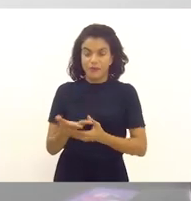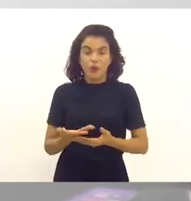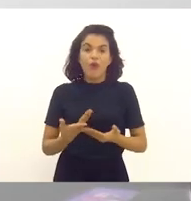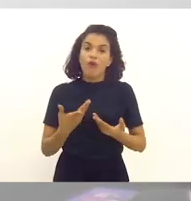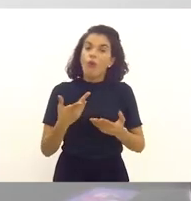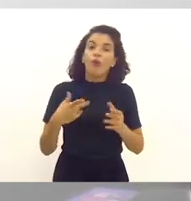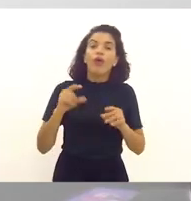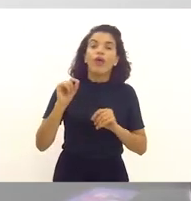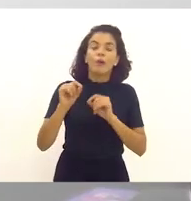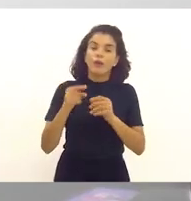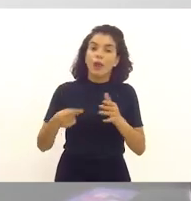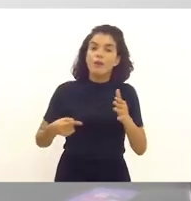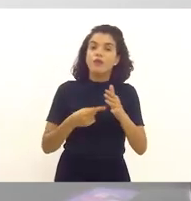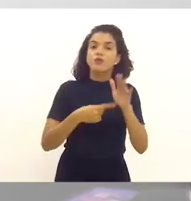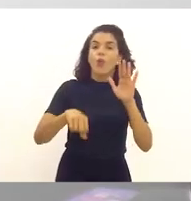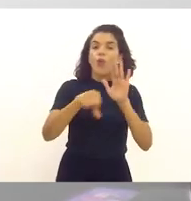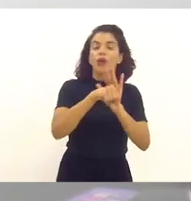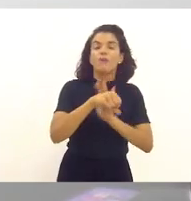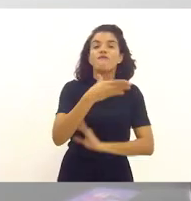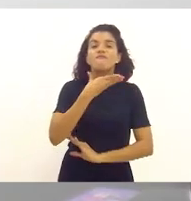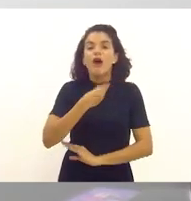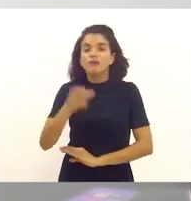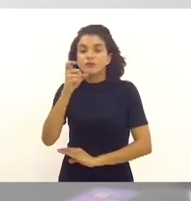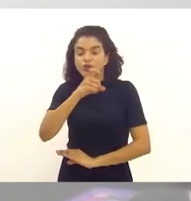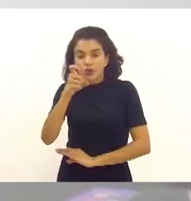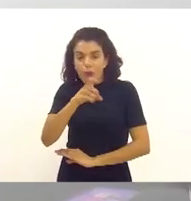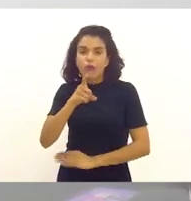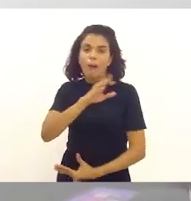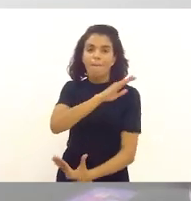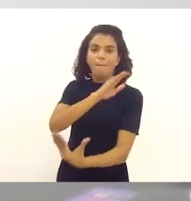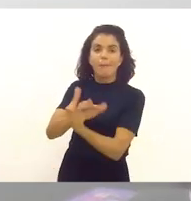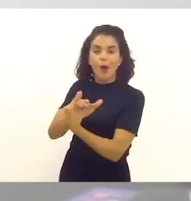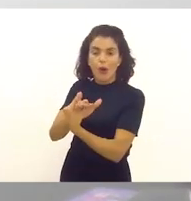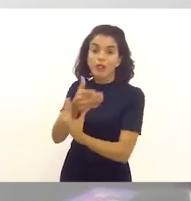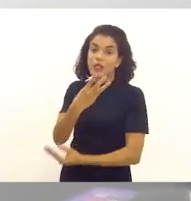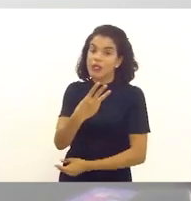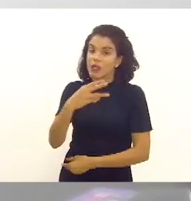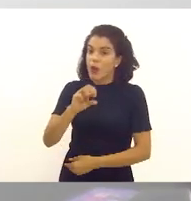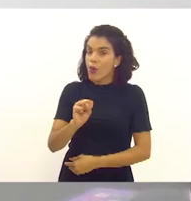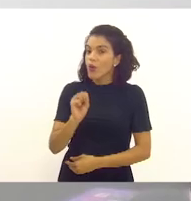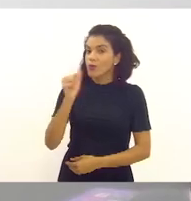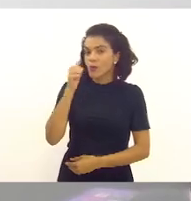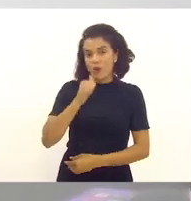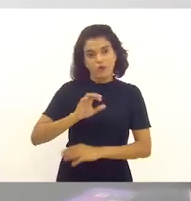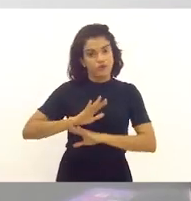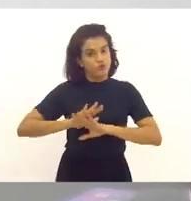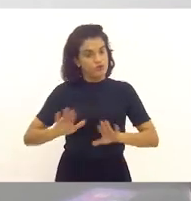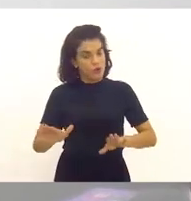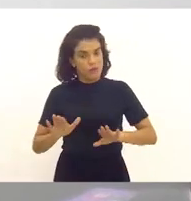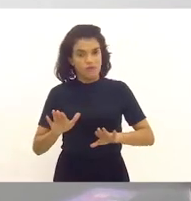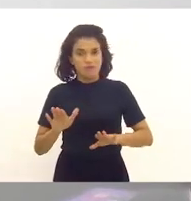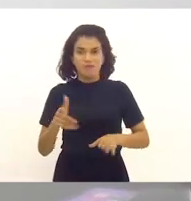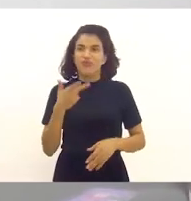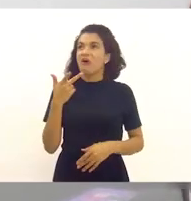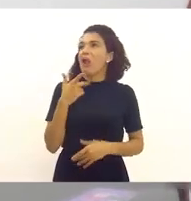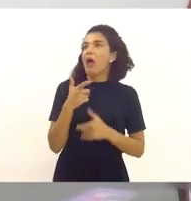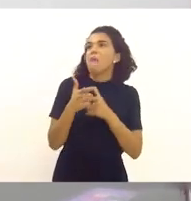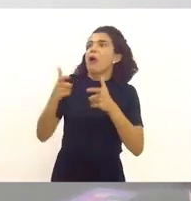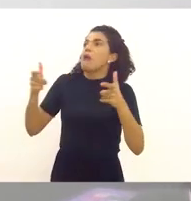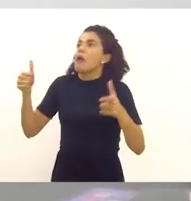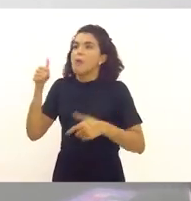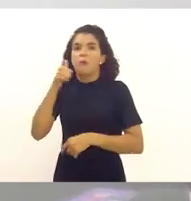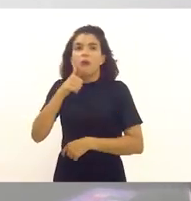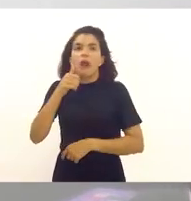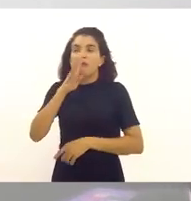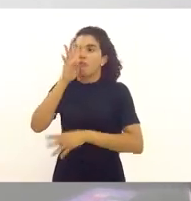crime de maneira falsa então deputada eu não sei da onde que tiram né que tem uma grande maioria de mulheres